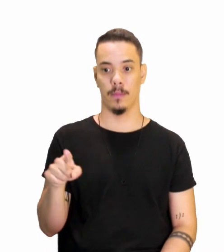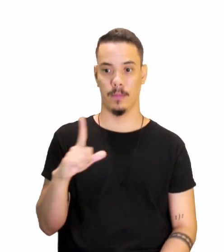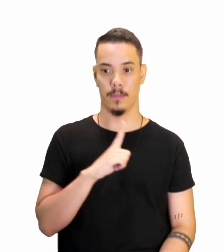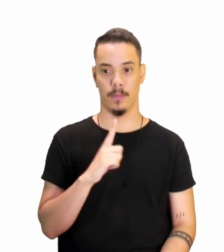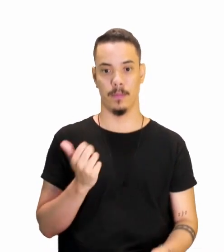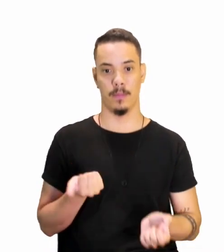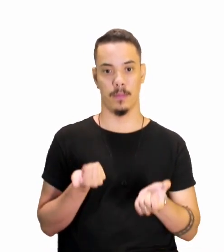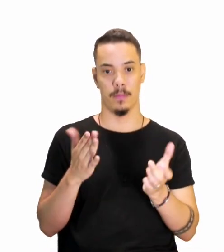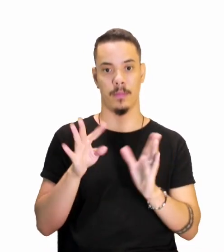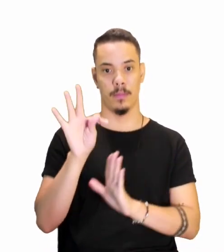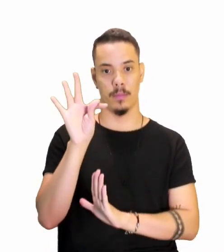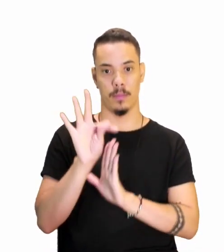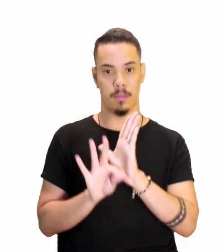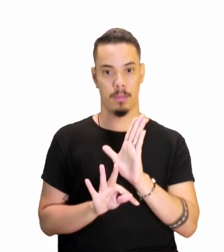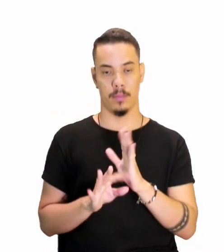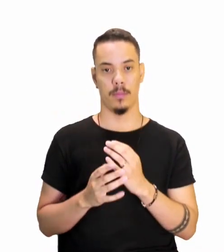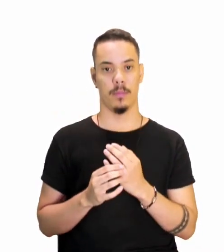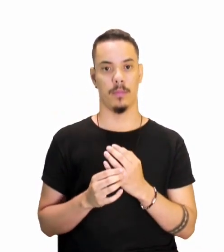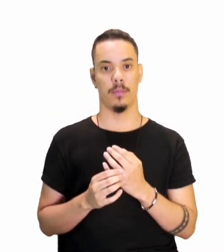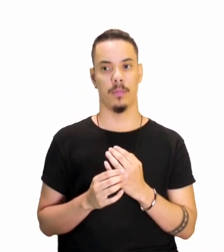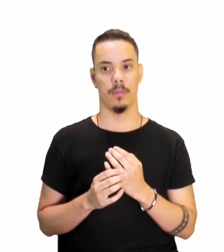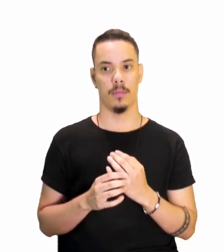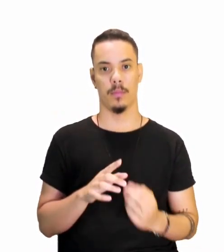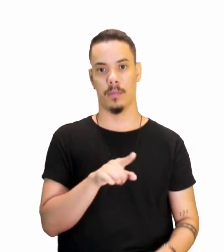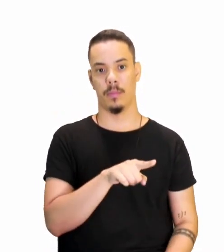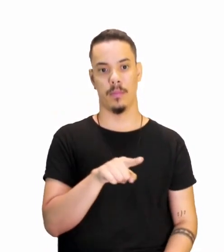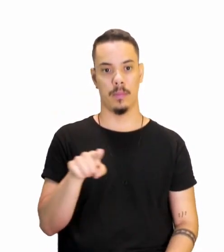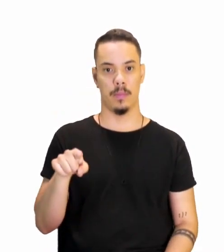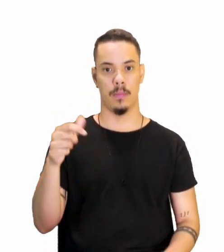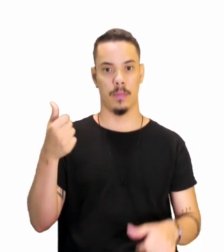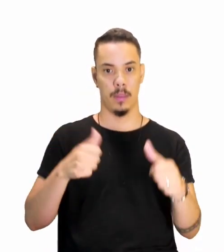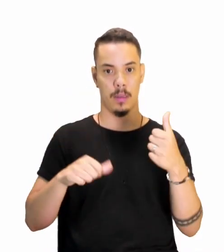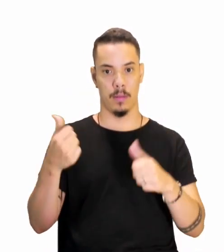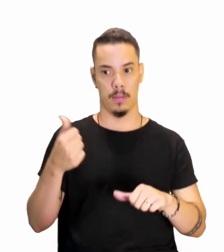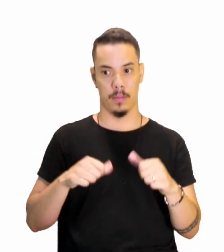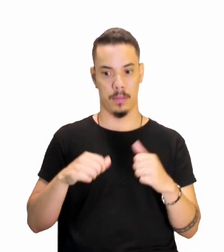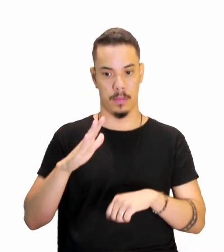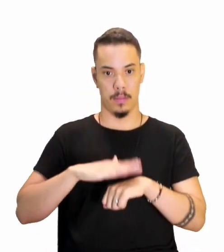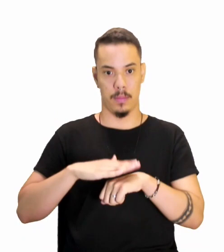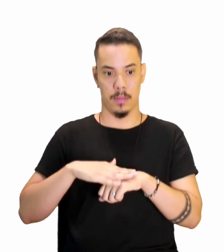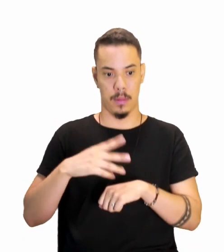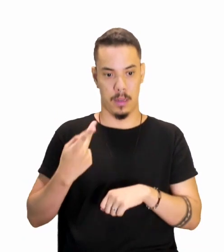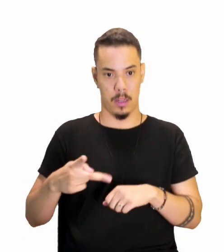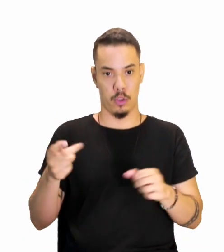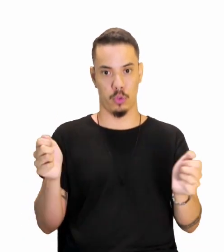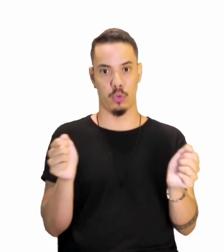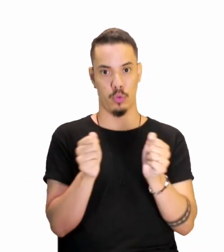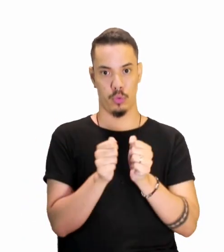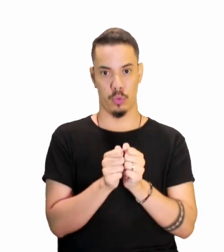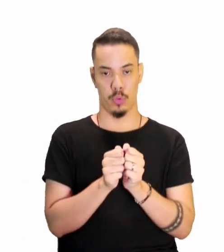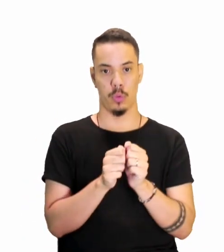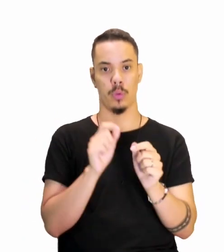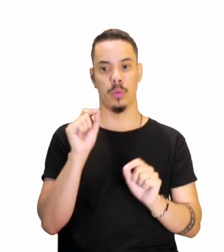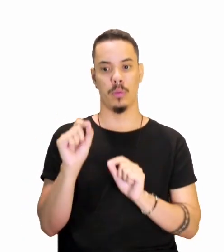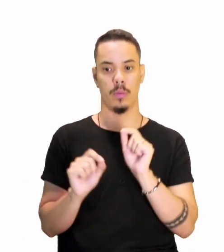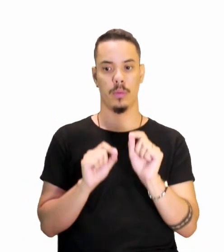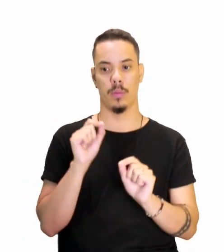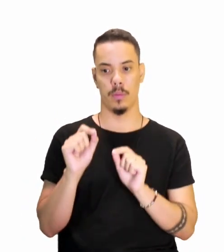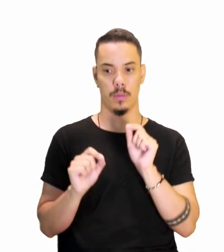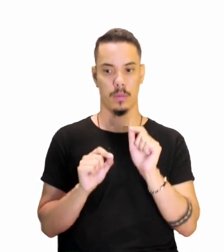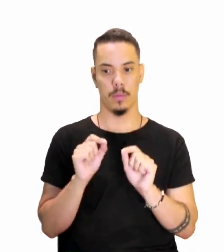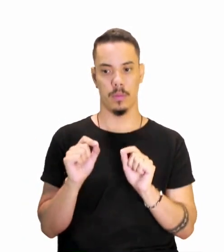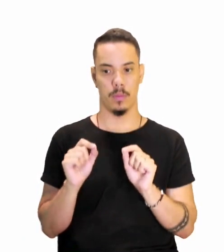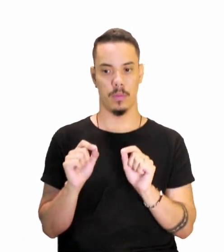um texto para você analisar aqui comigo essa questão dos